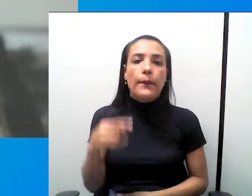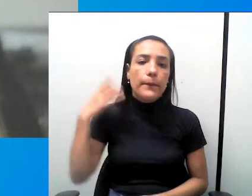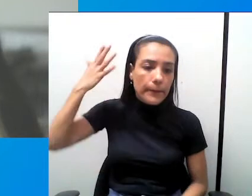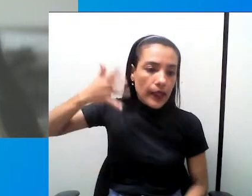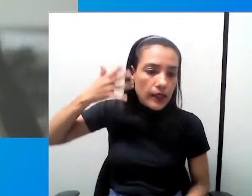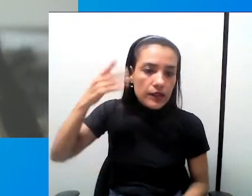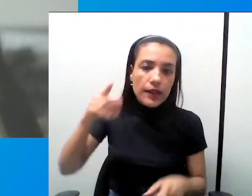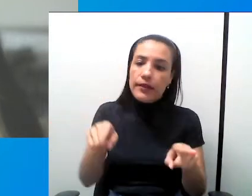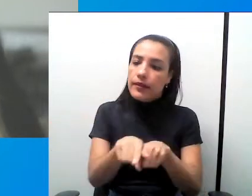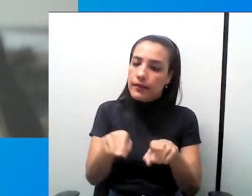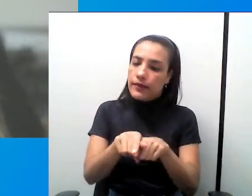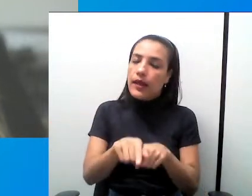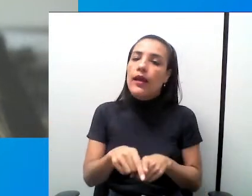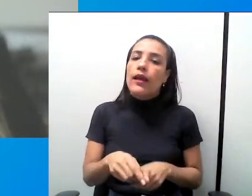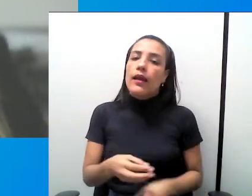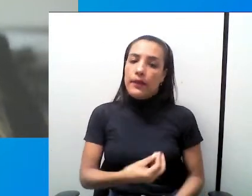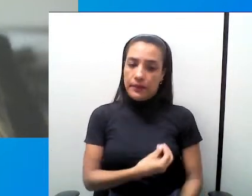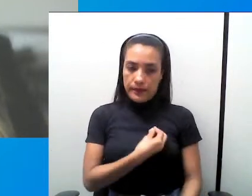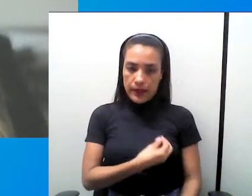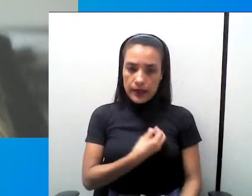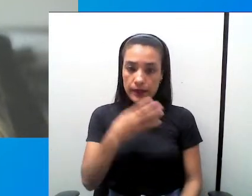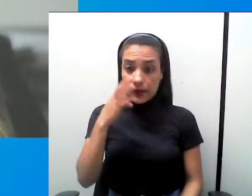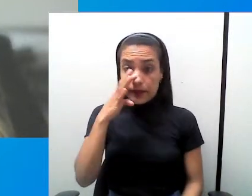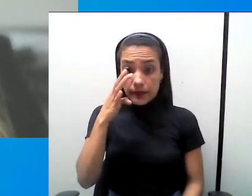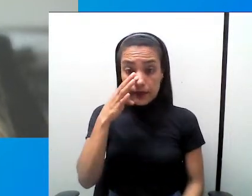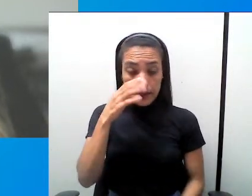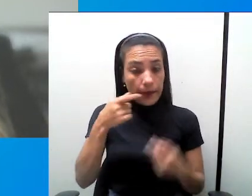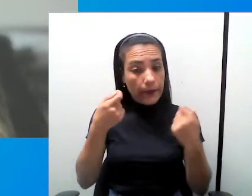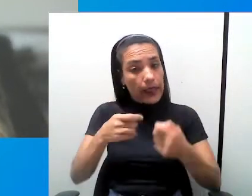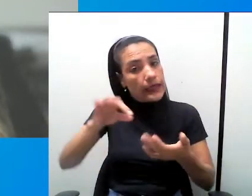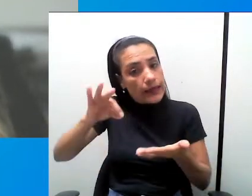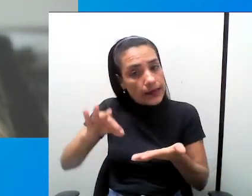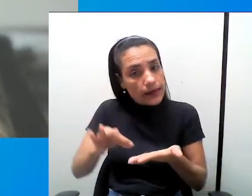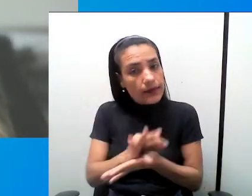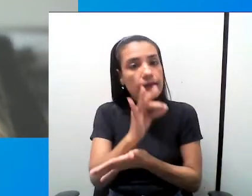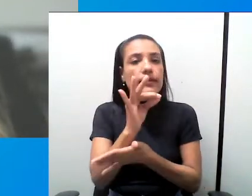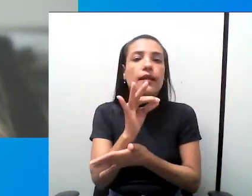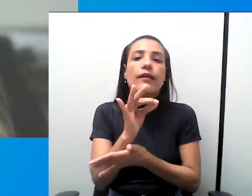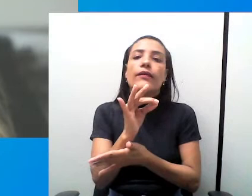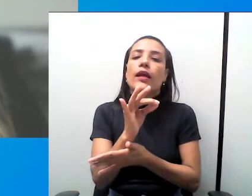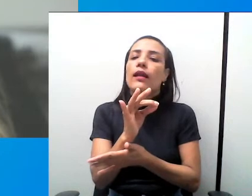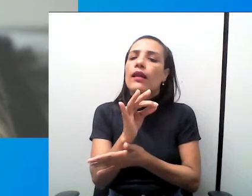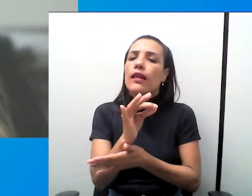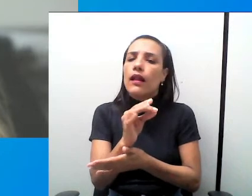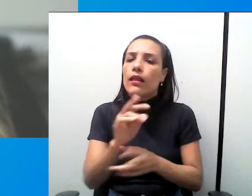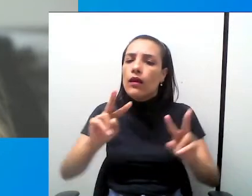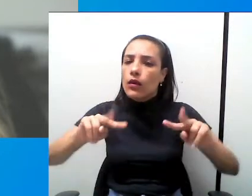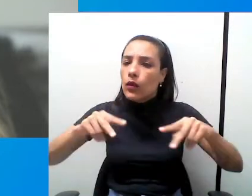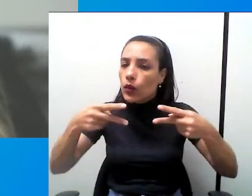se inscrevam no site de eventos do IFAC, no evento